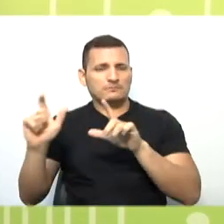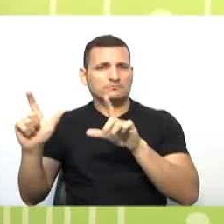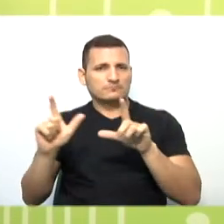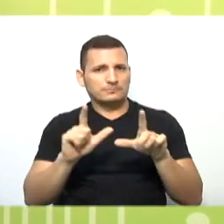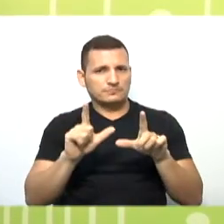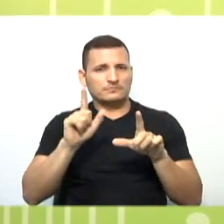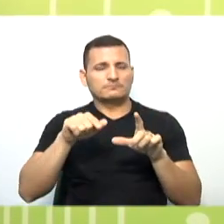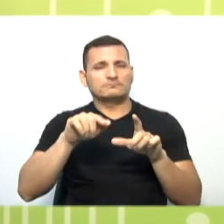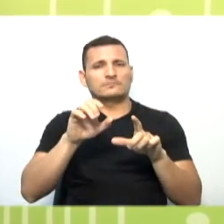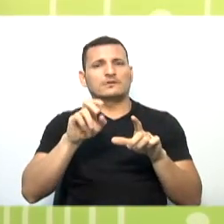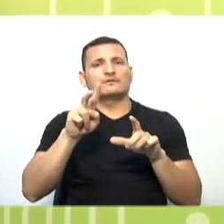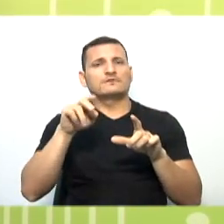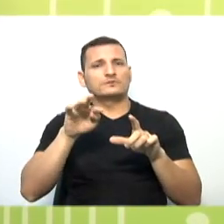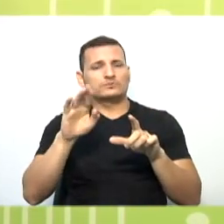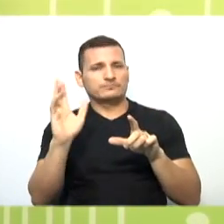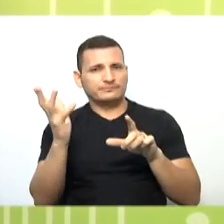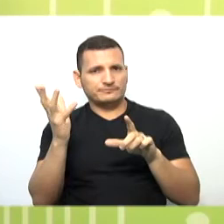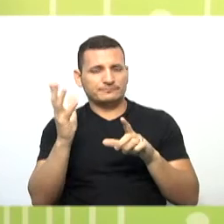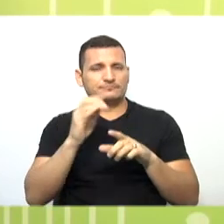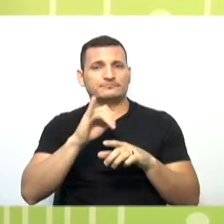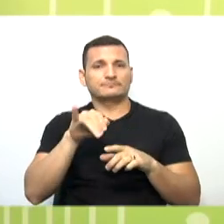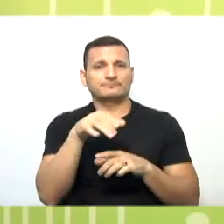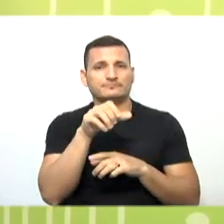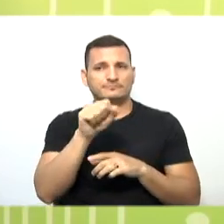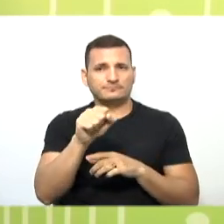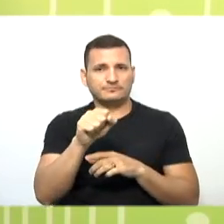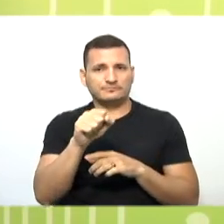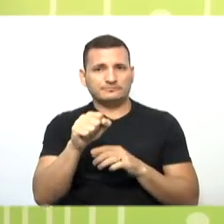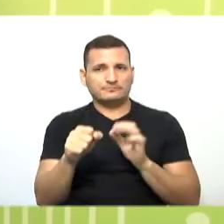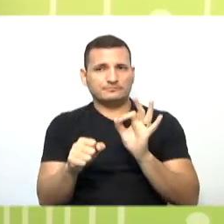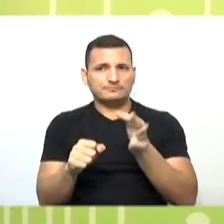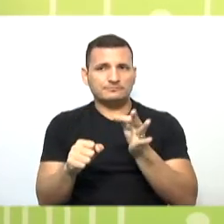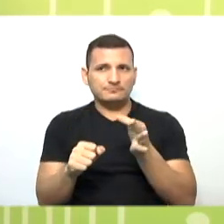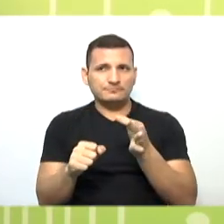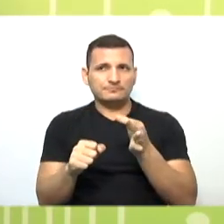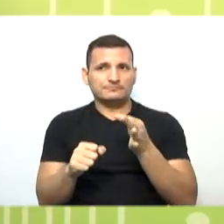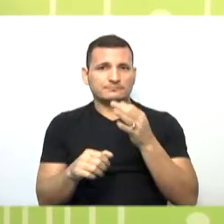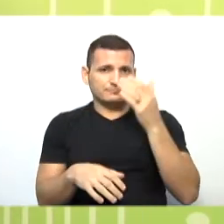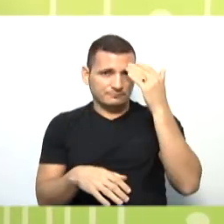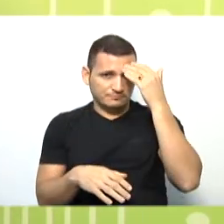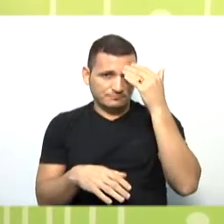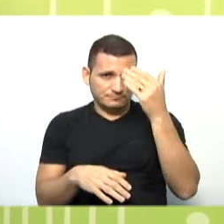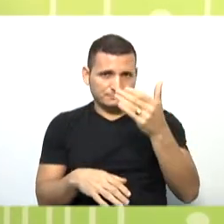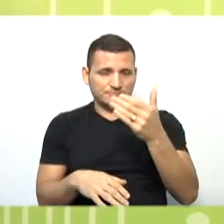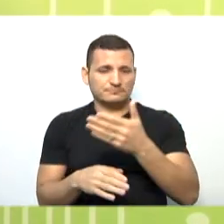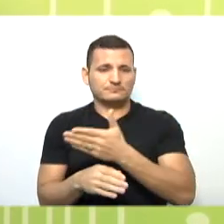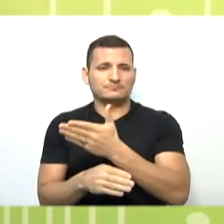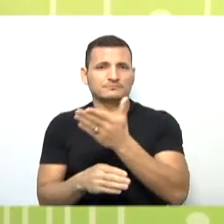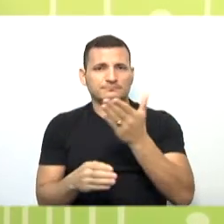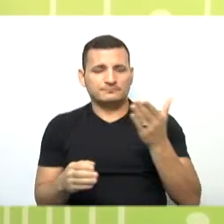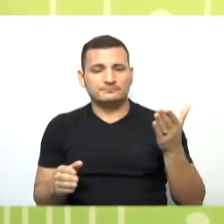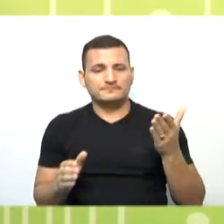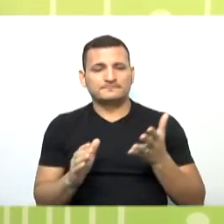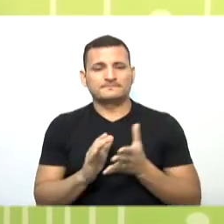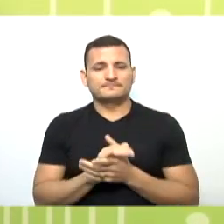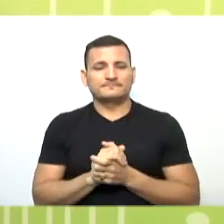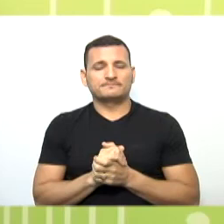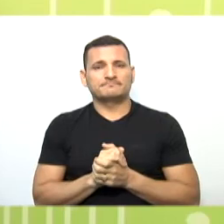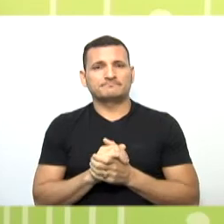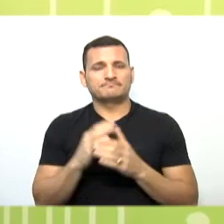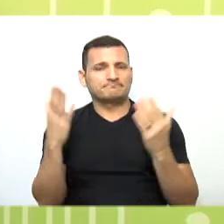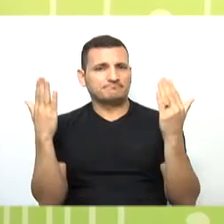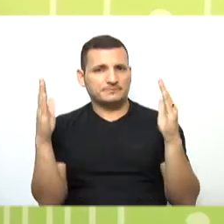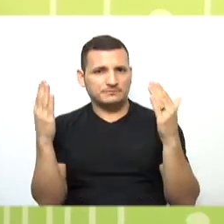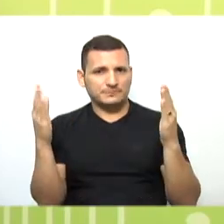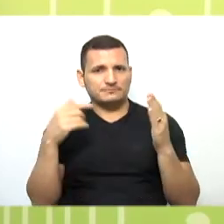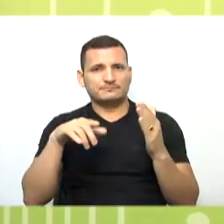um evento criado em JavaScript, certo? Eu agradeço a participação de todos vocês. Parabéns